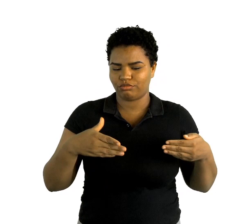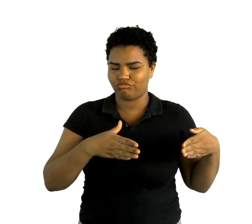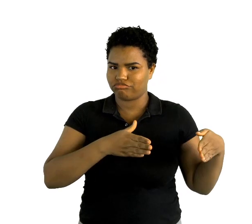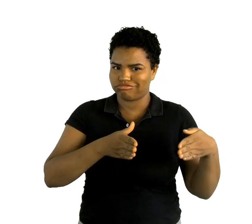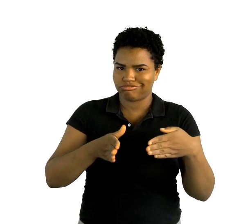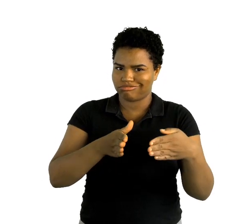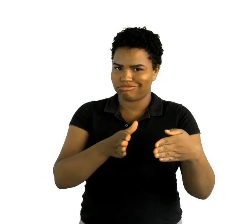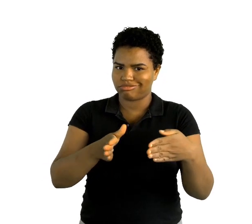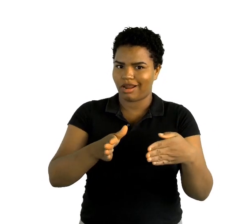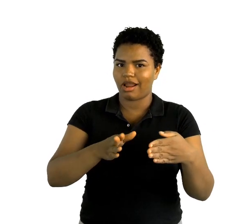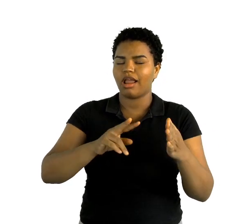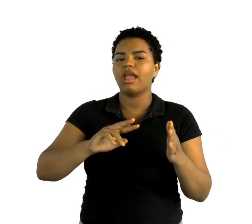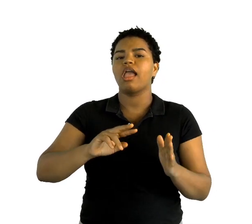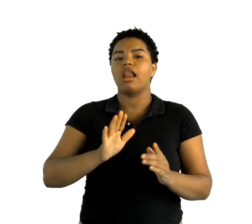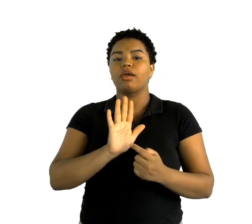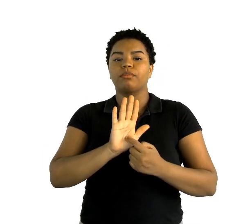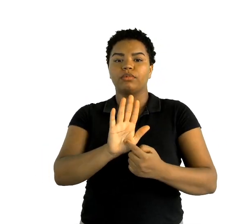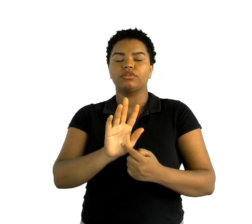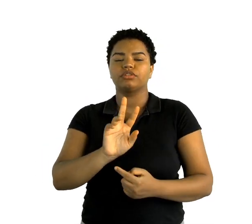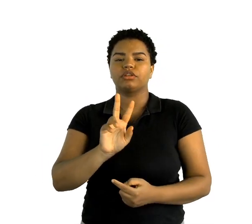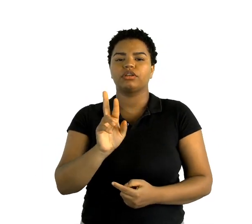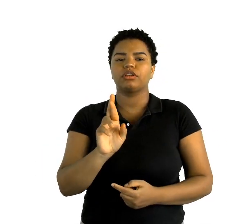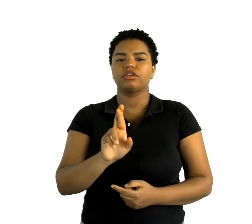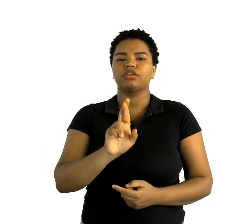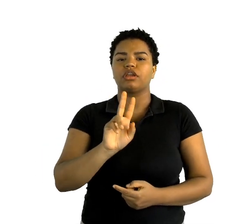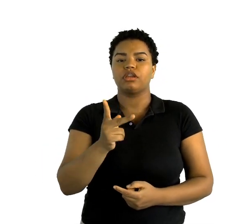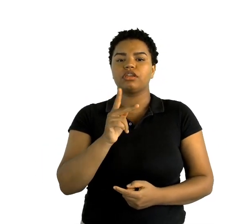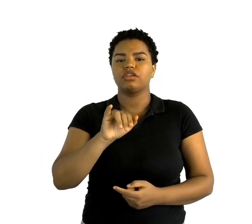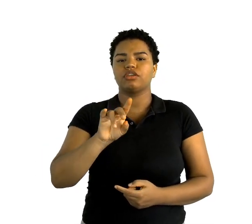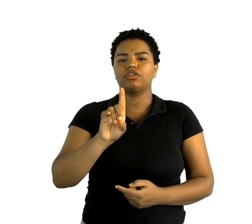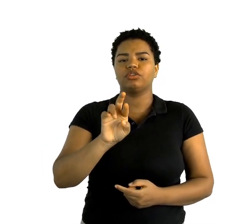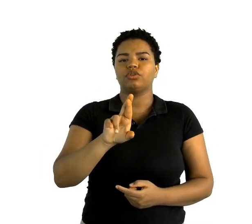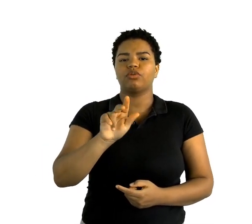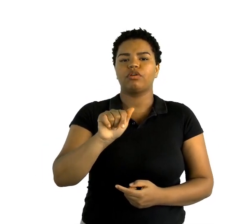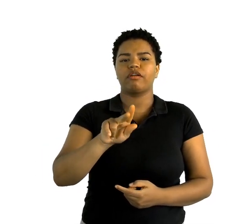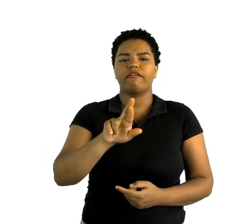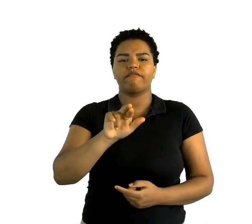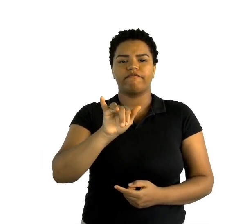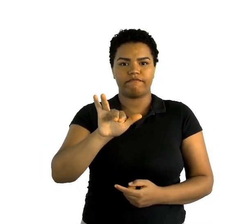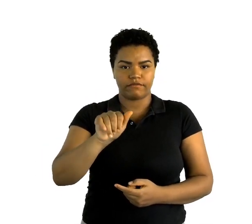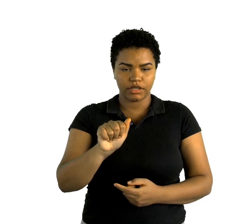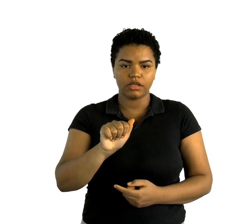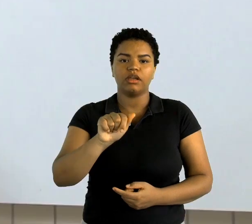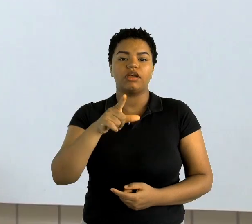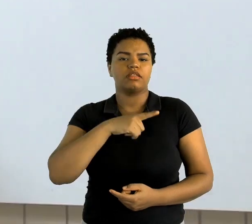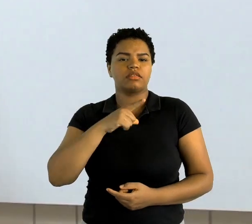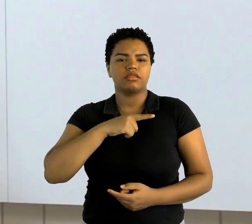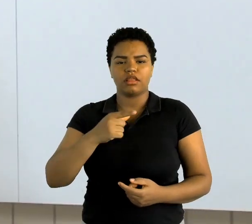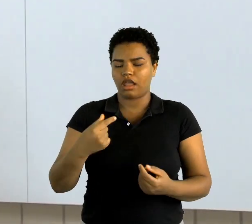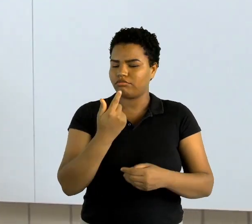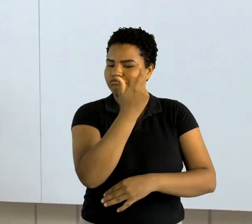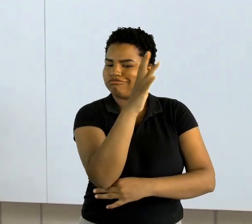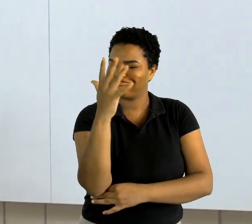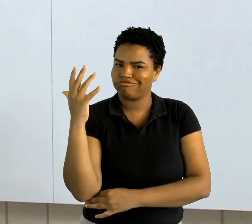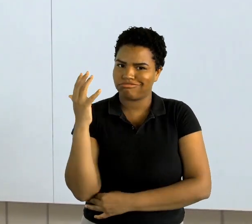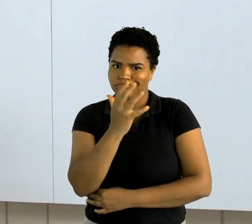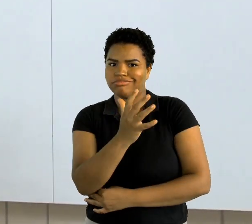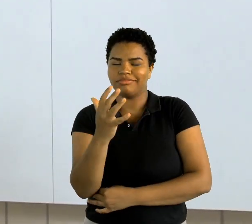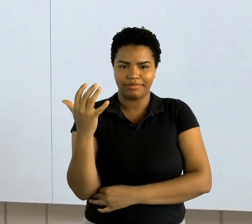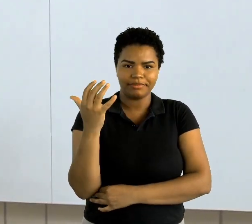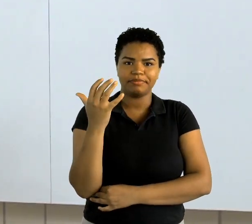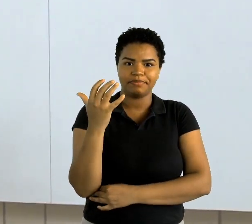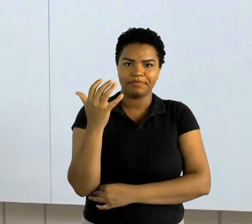representa a hidrografia. Tem a vegetação, tá? E tem também, com certeza,